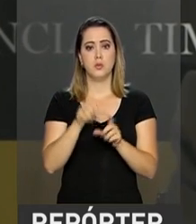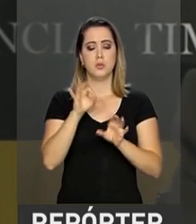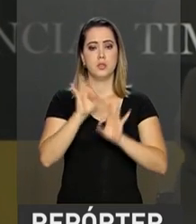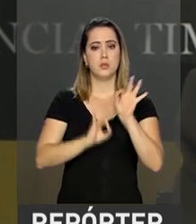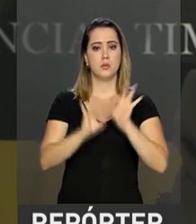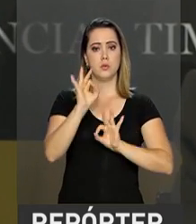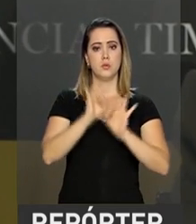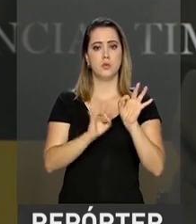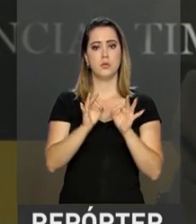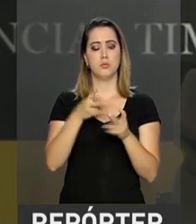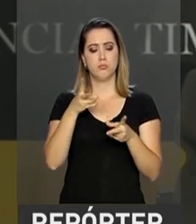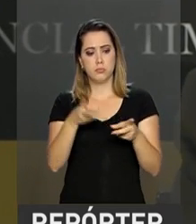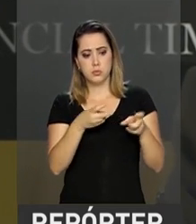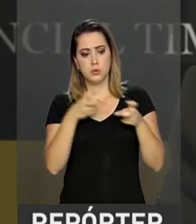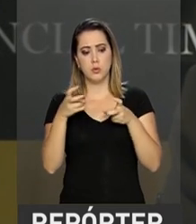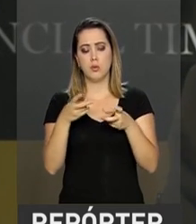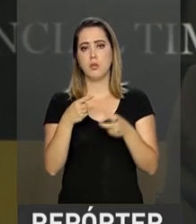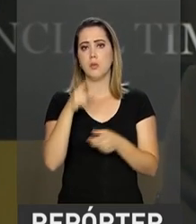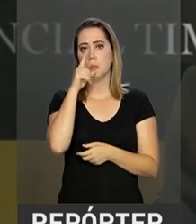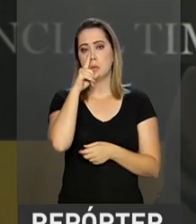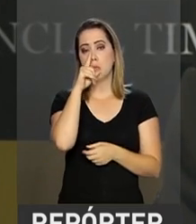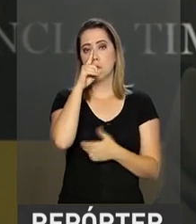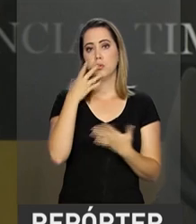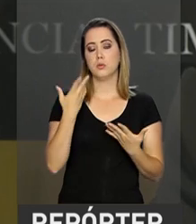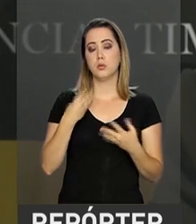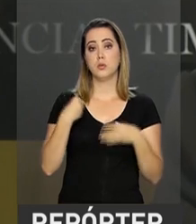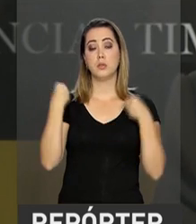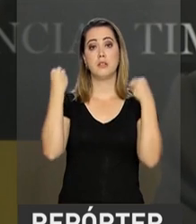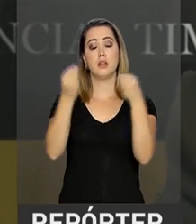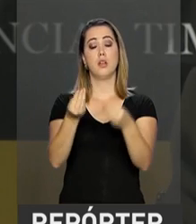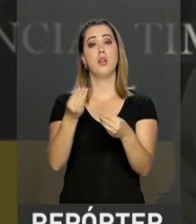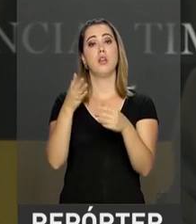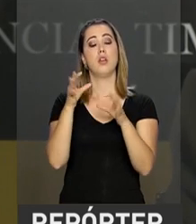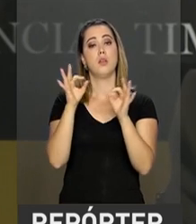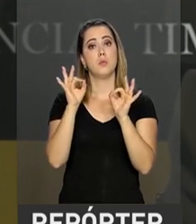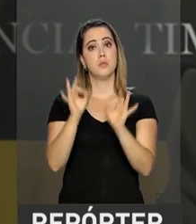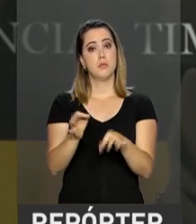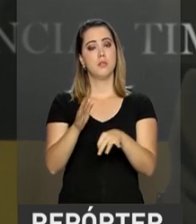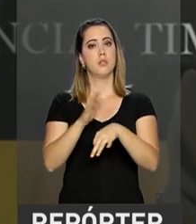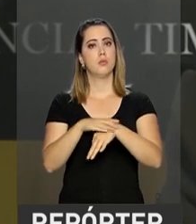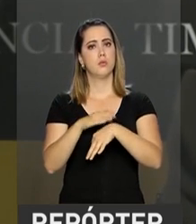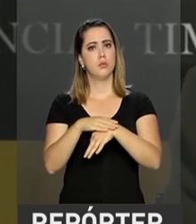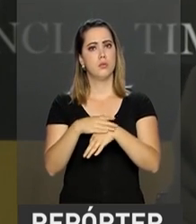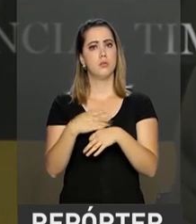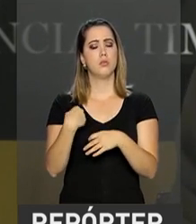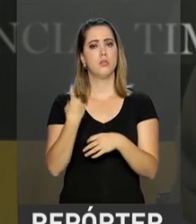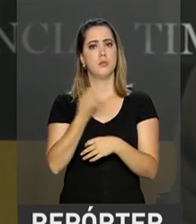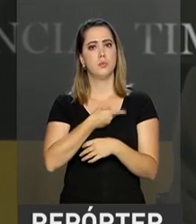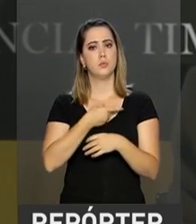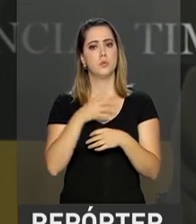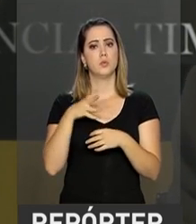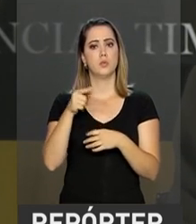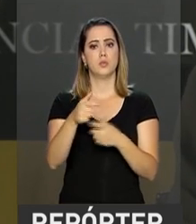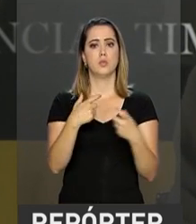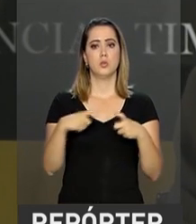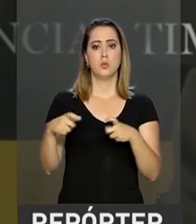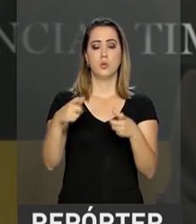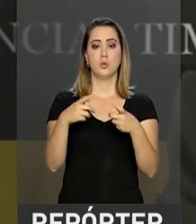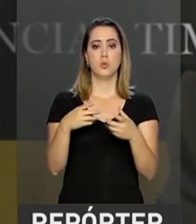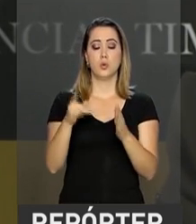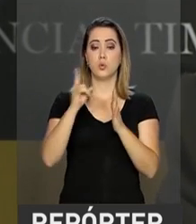suas análises de risco é temos tempo suficiente obrigou se que toda a documentação